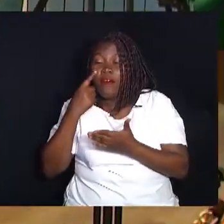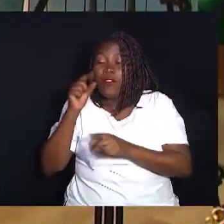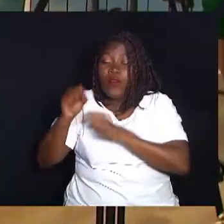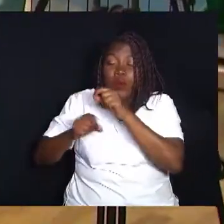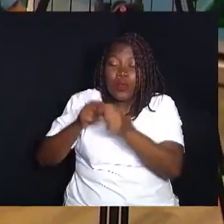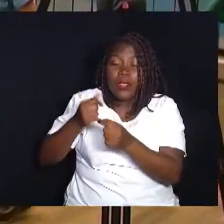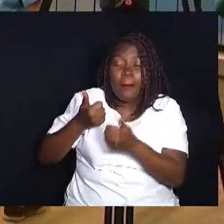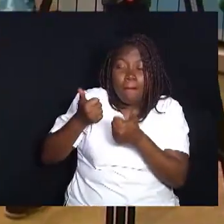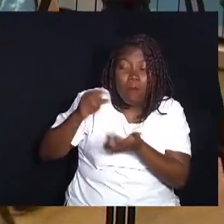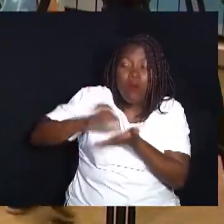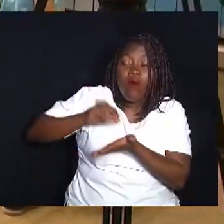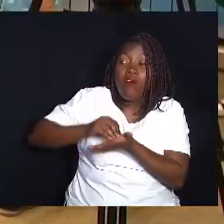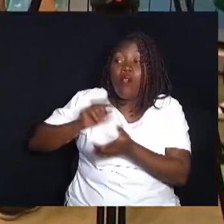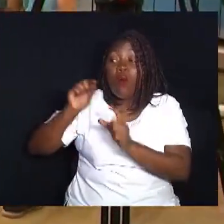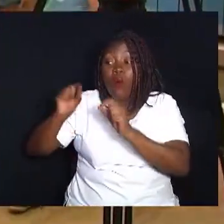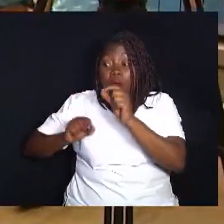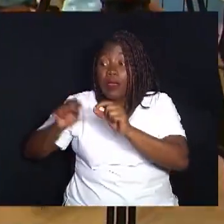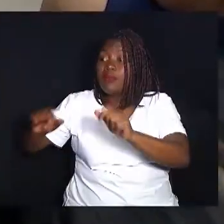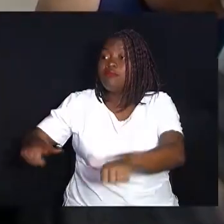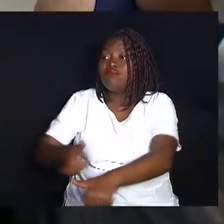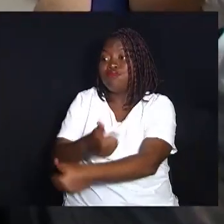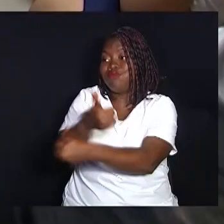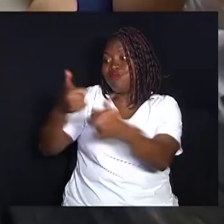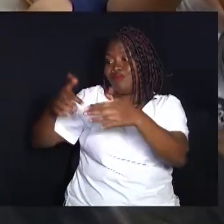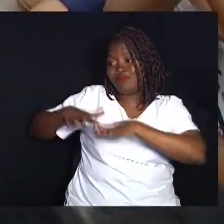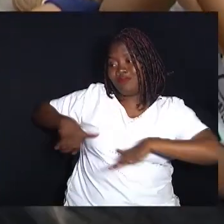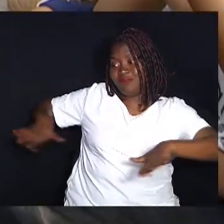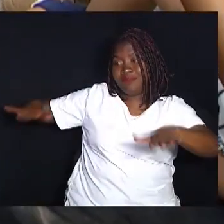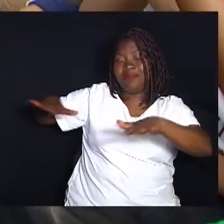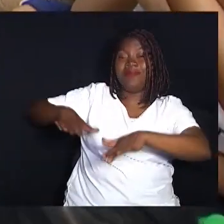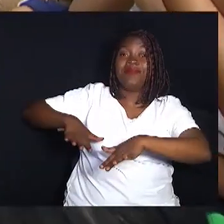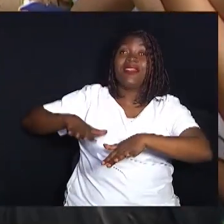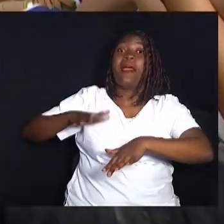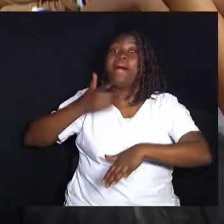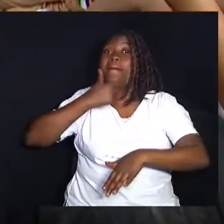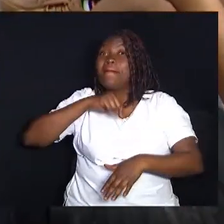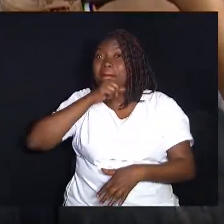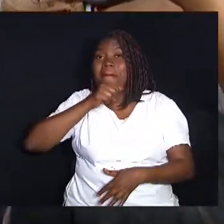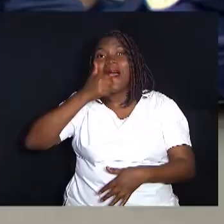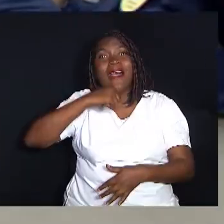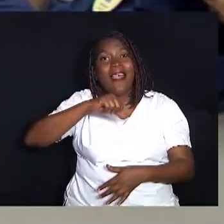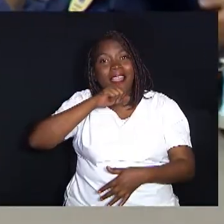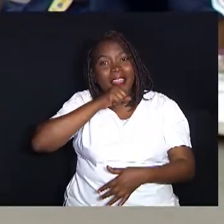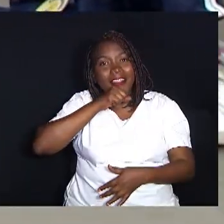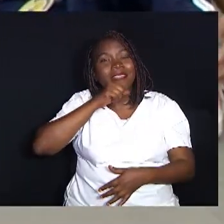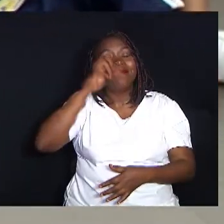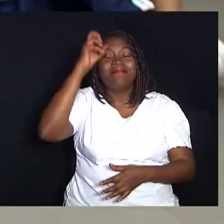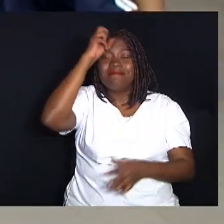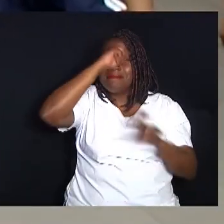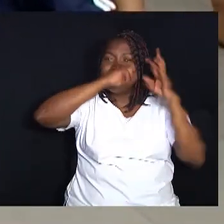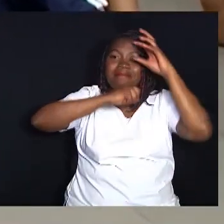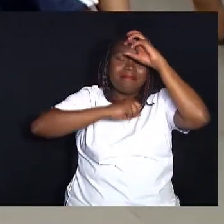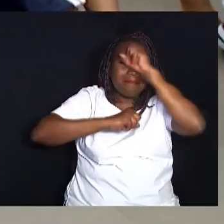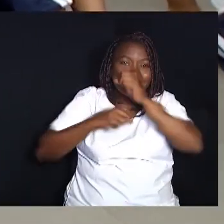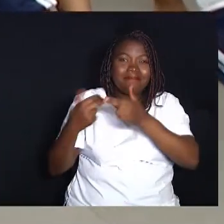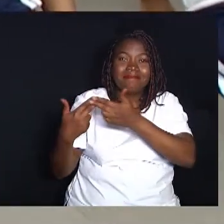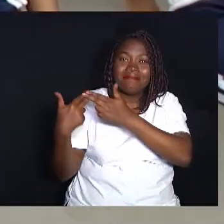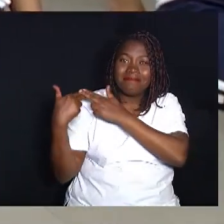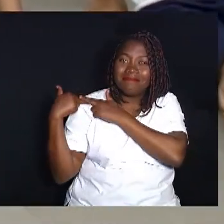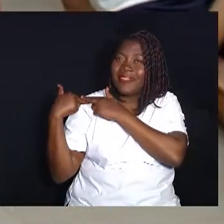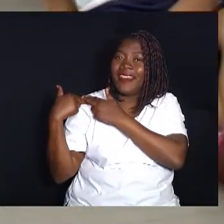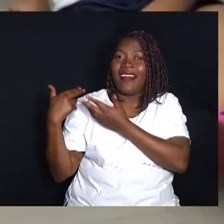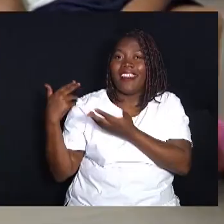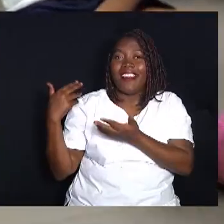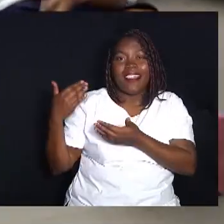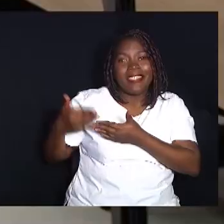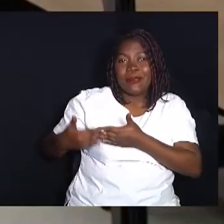trabalha para, de fato, ficar melhor para todo mundo. Para pais e crianças, lições foram aprendidas e elas valerão para o resto da